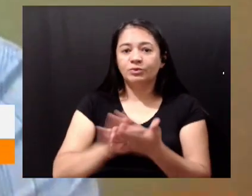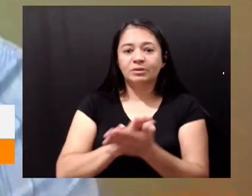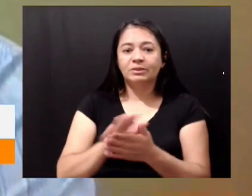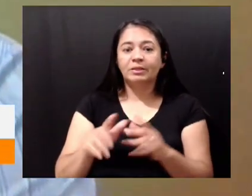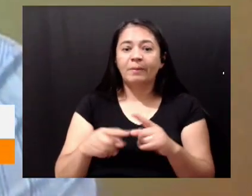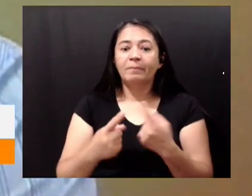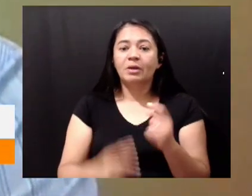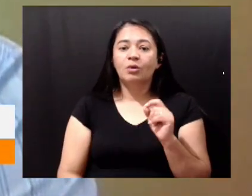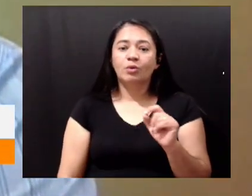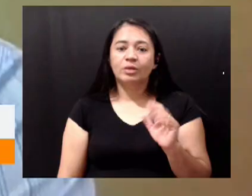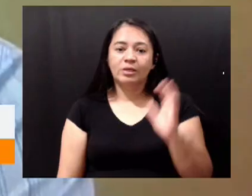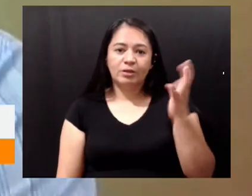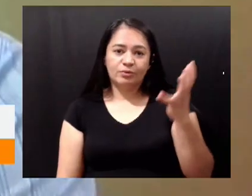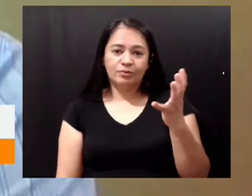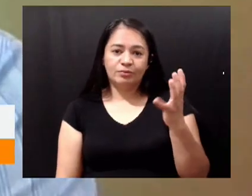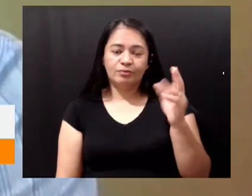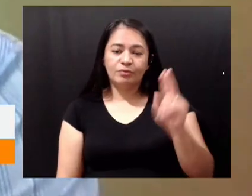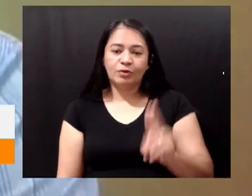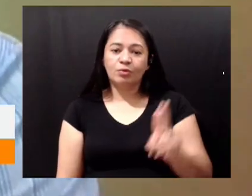longo do uso,